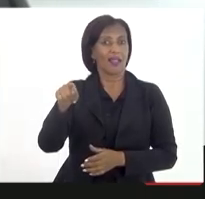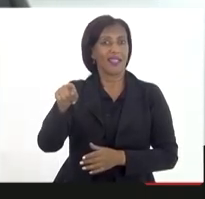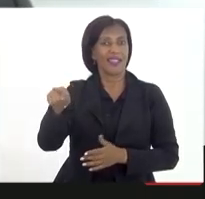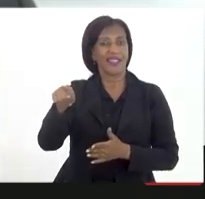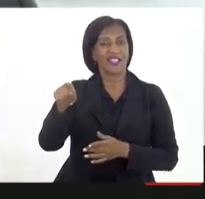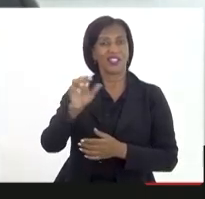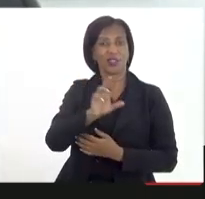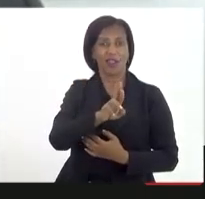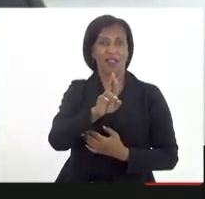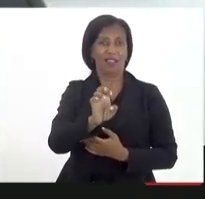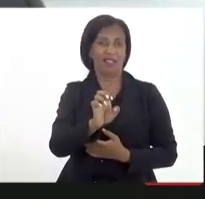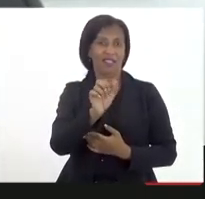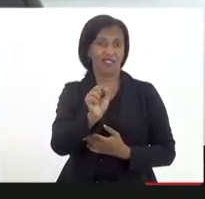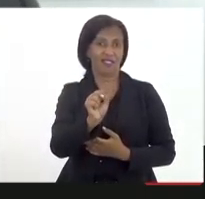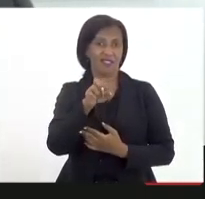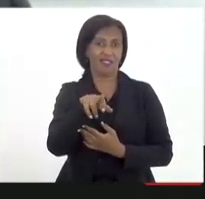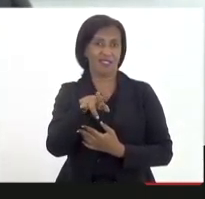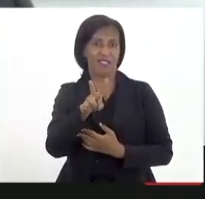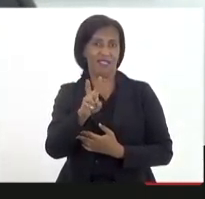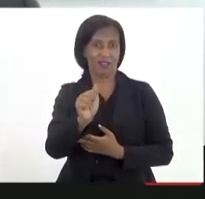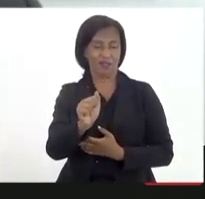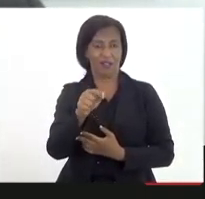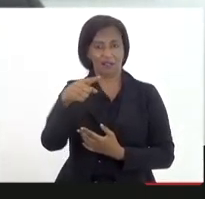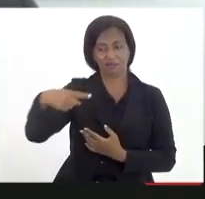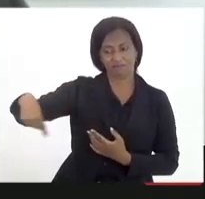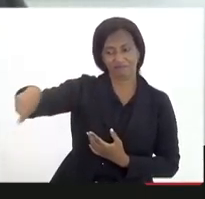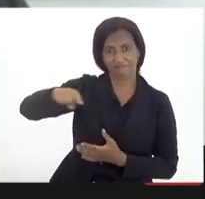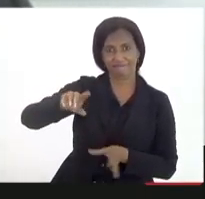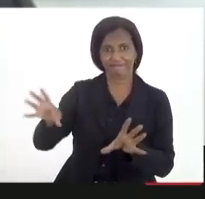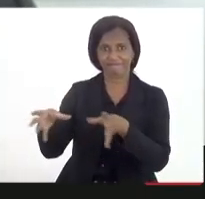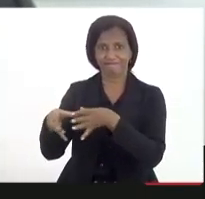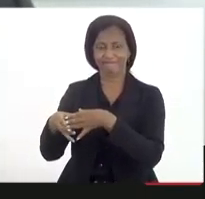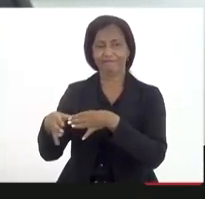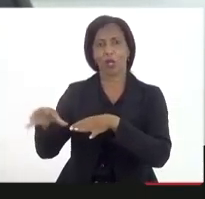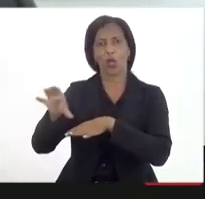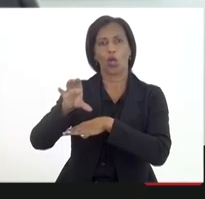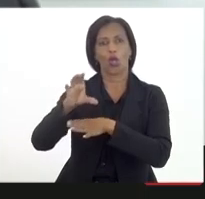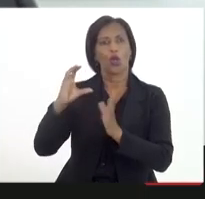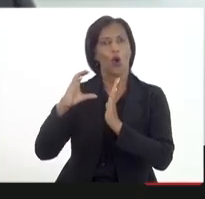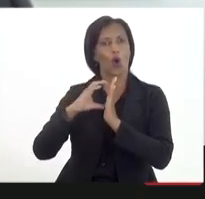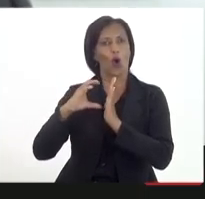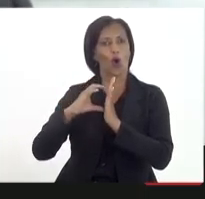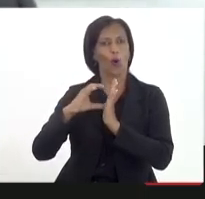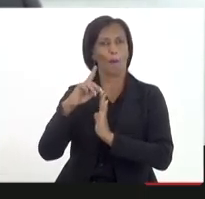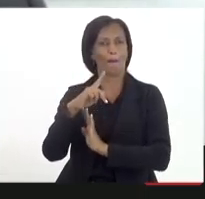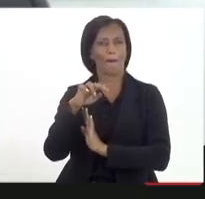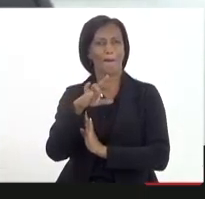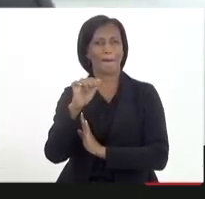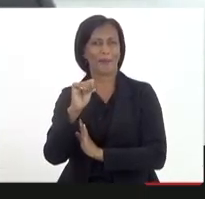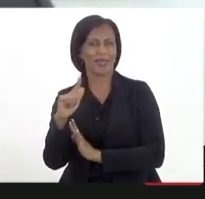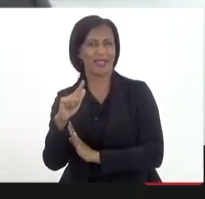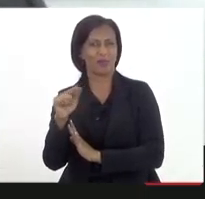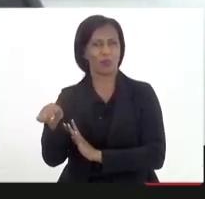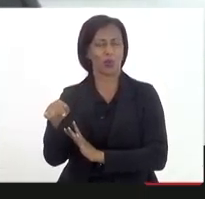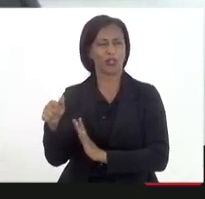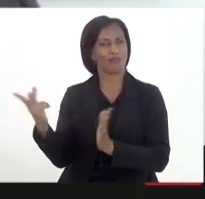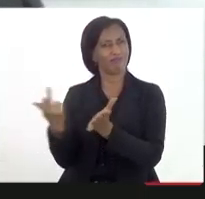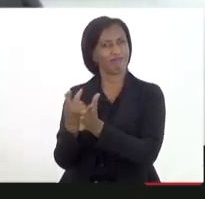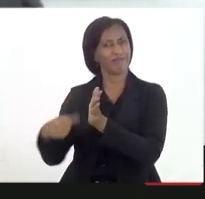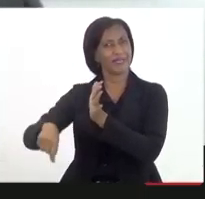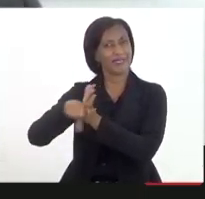na reserva remunerada também estão sujeitos nos termos do Código Penal militar ao cometimento de